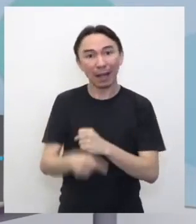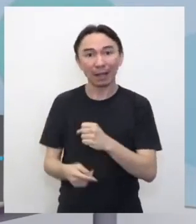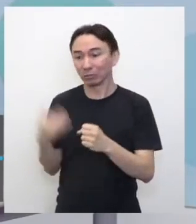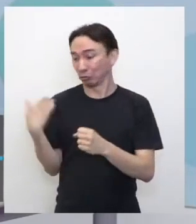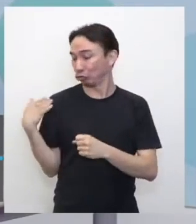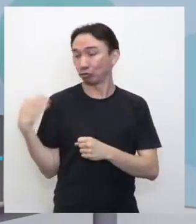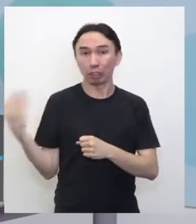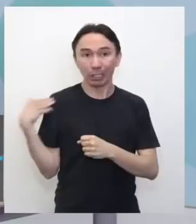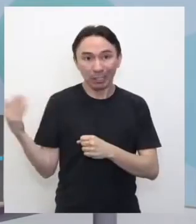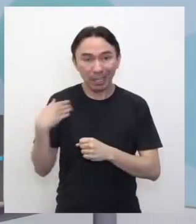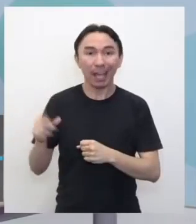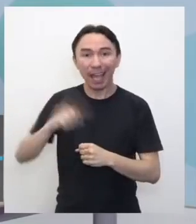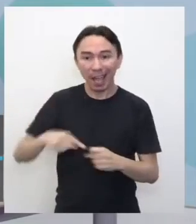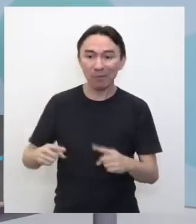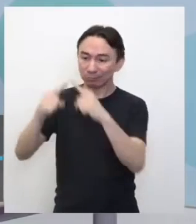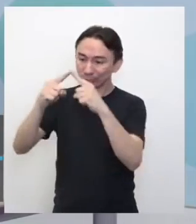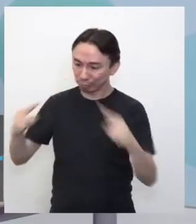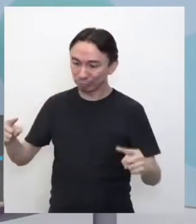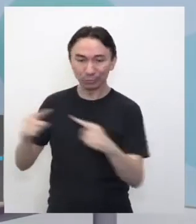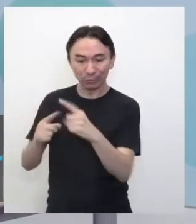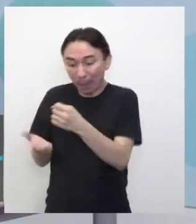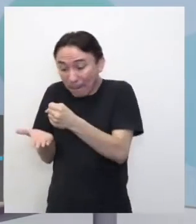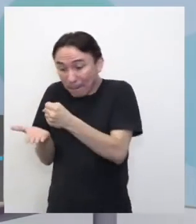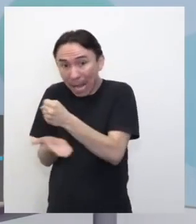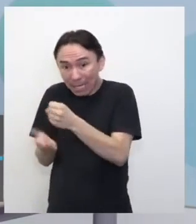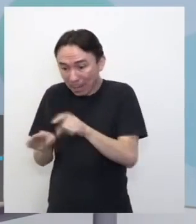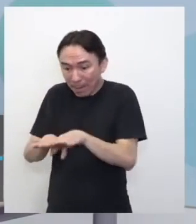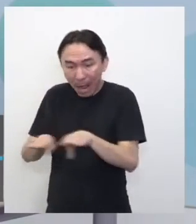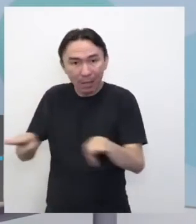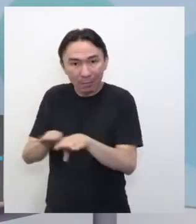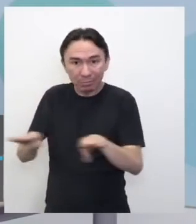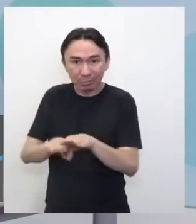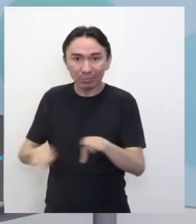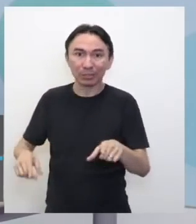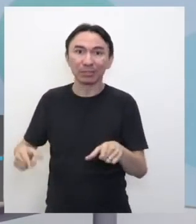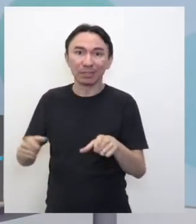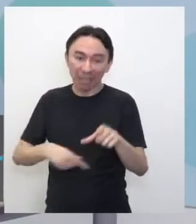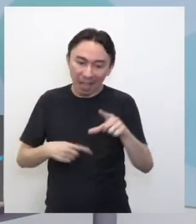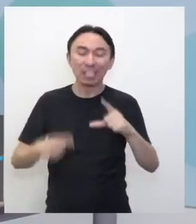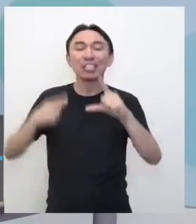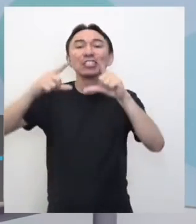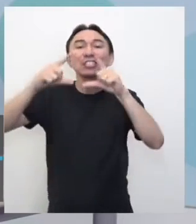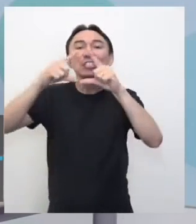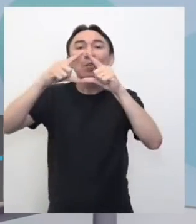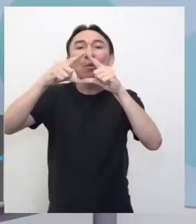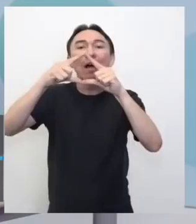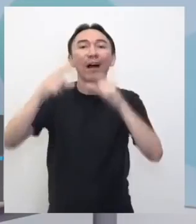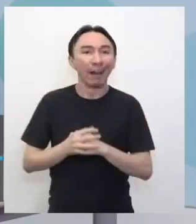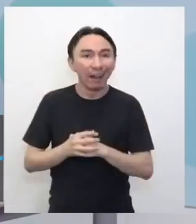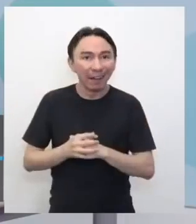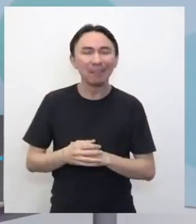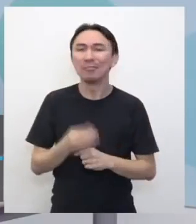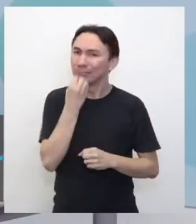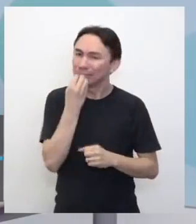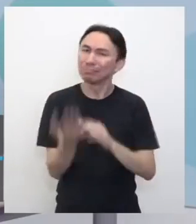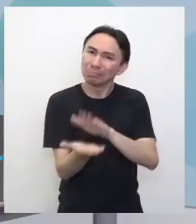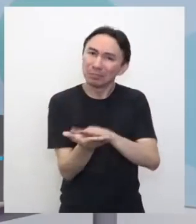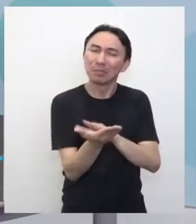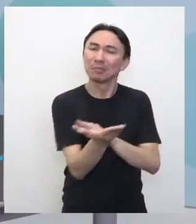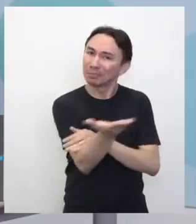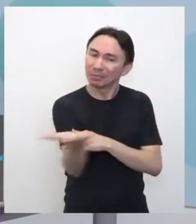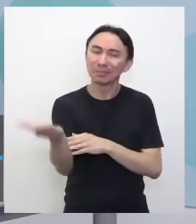triangular. Muito bem. Então, parabéns para a aluna Yolanda, que é aluna da professora Mônica, para o